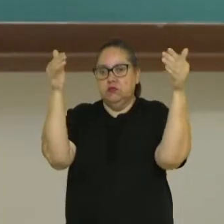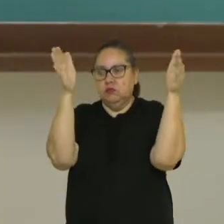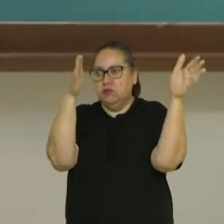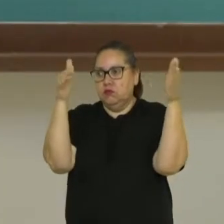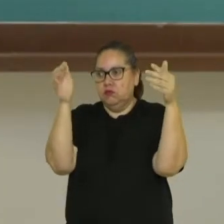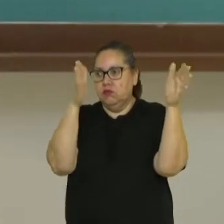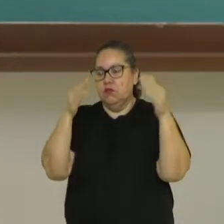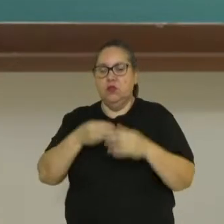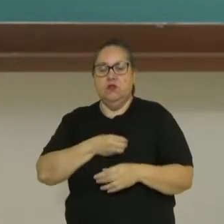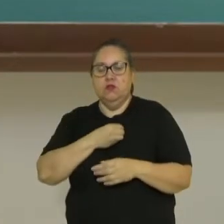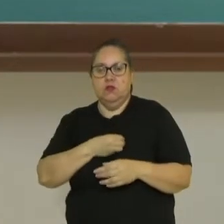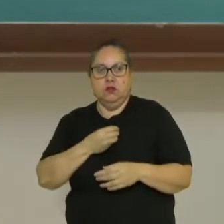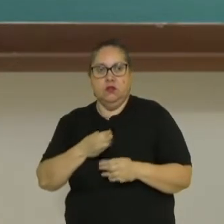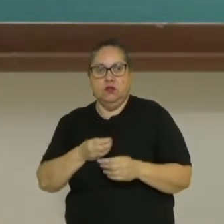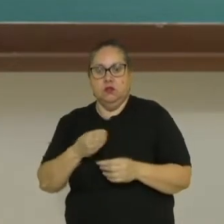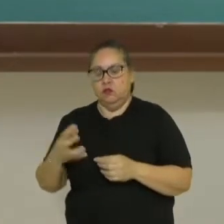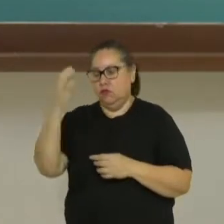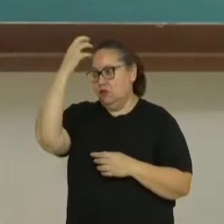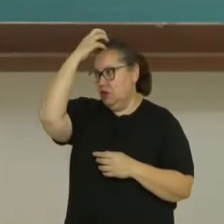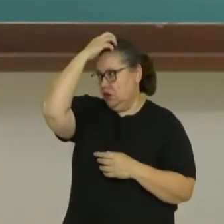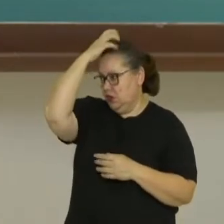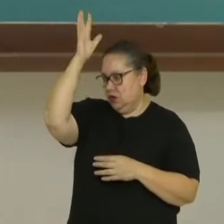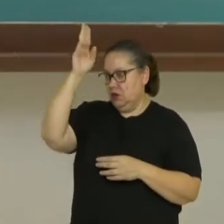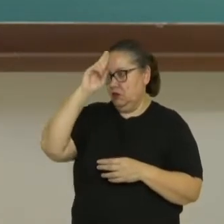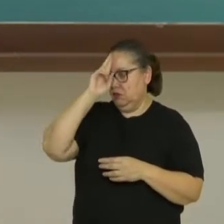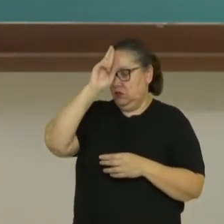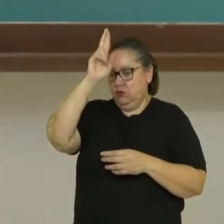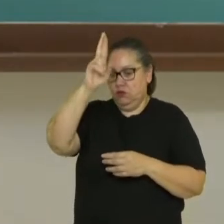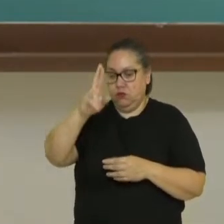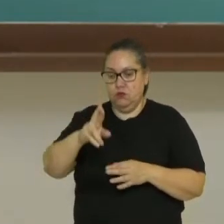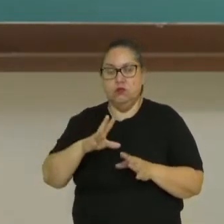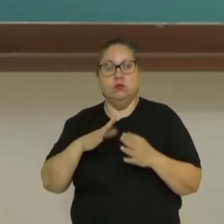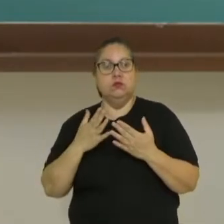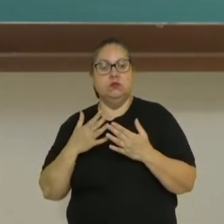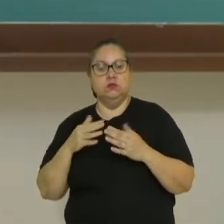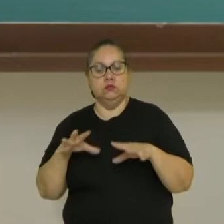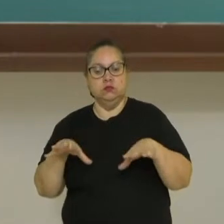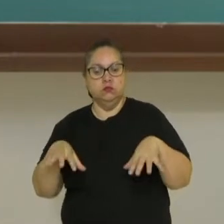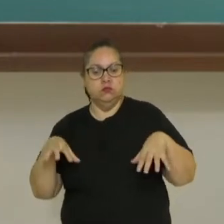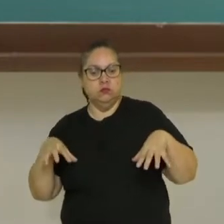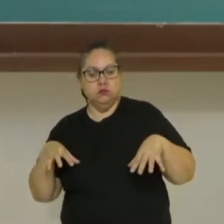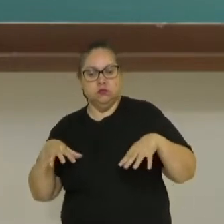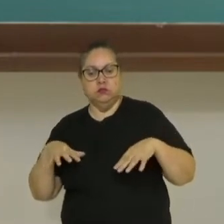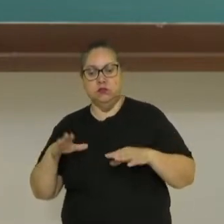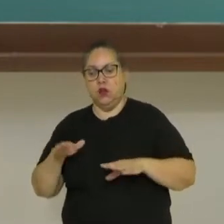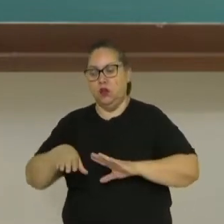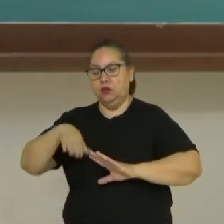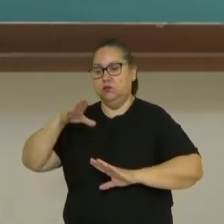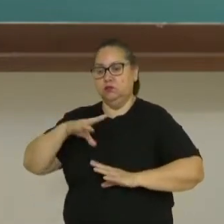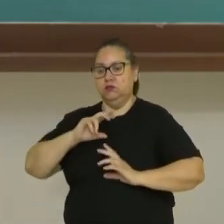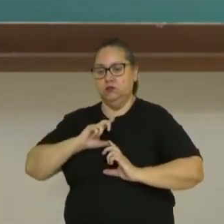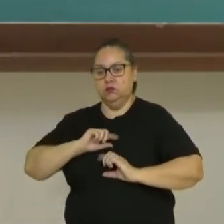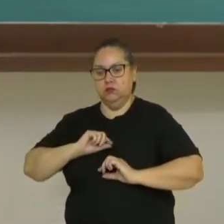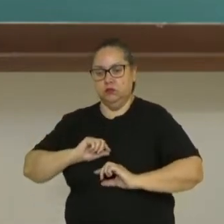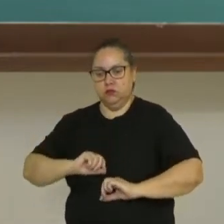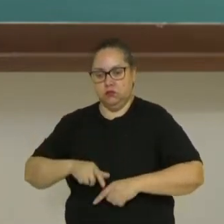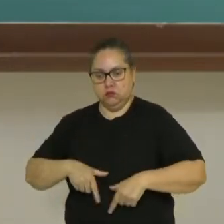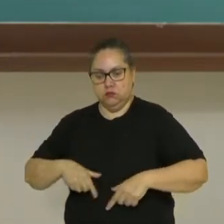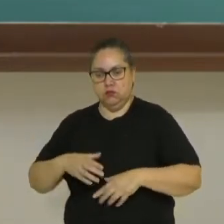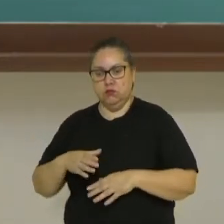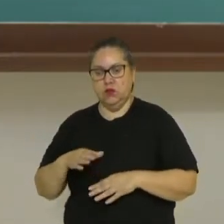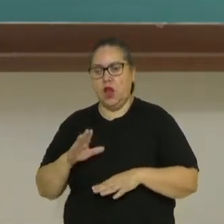vivia muitas vezes o rei, né, o senhor feudal, onde vivia o alto clero também, muitas vezes